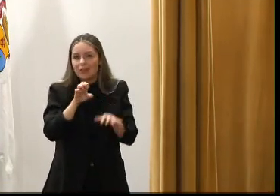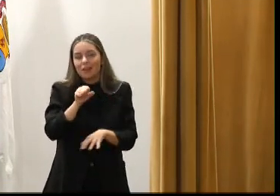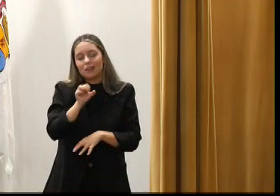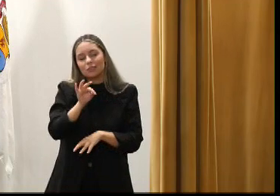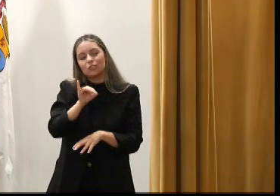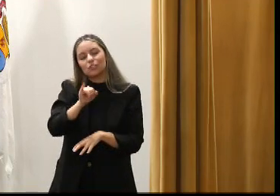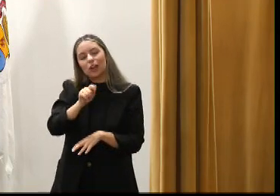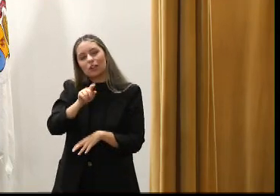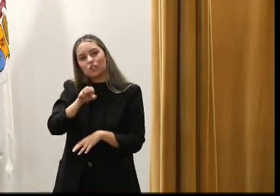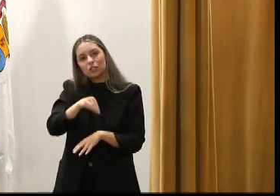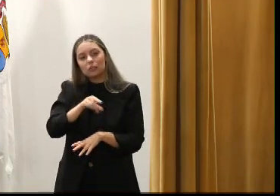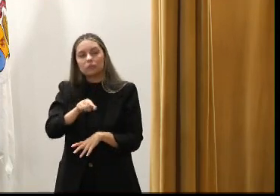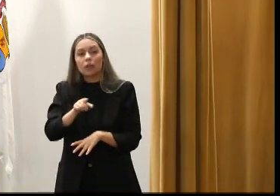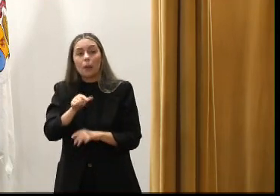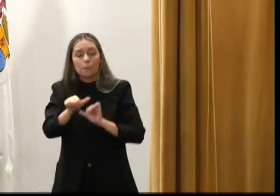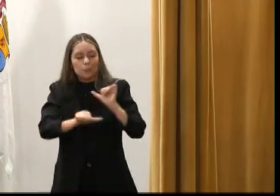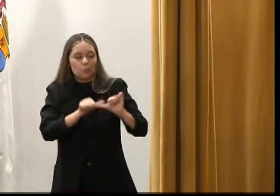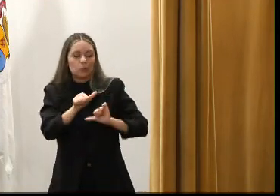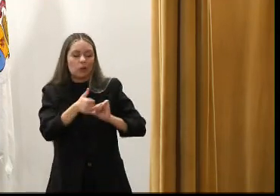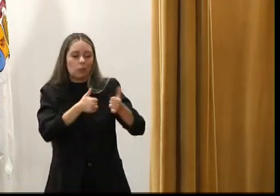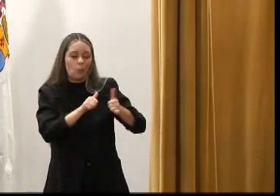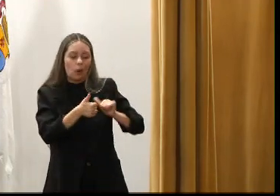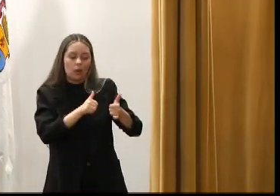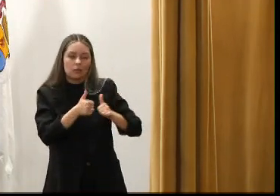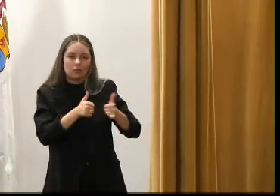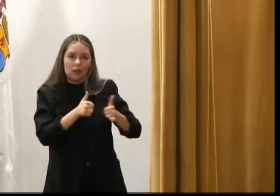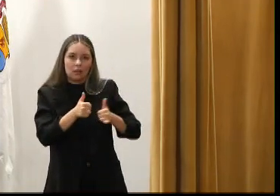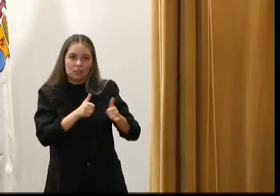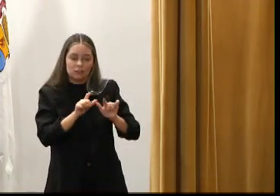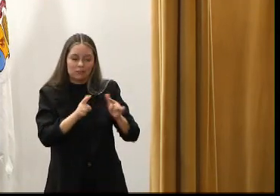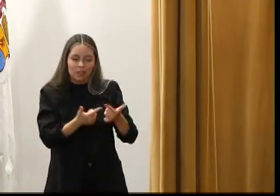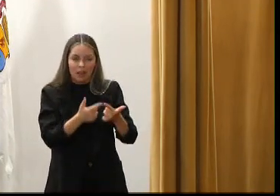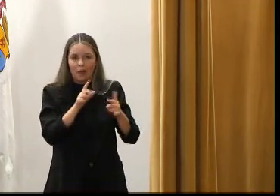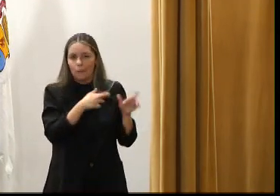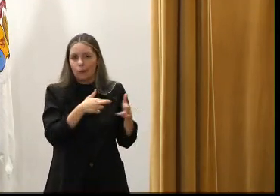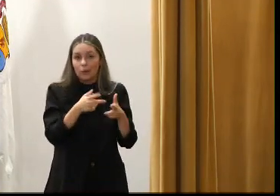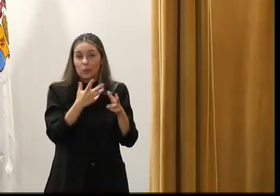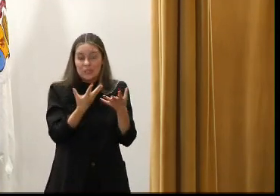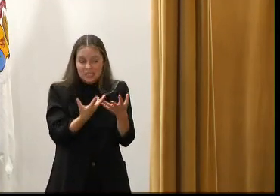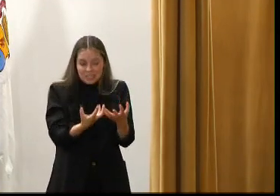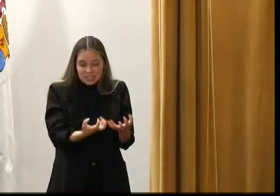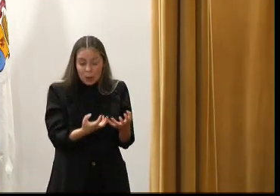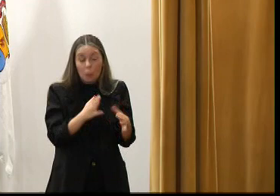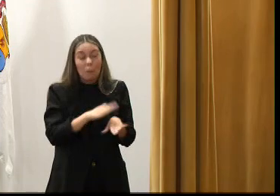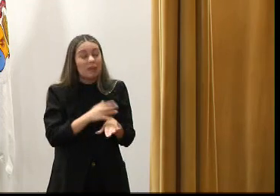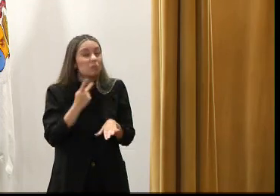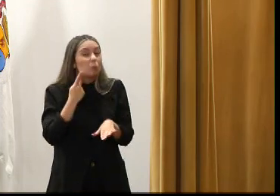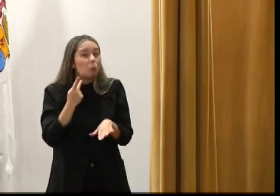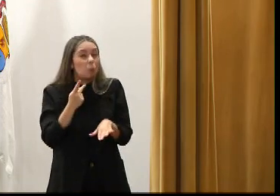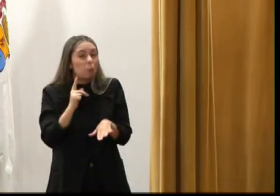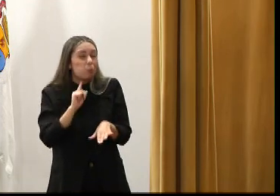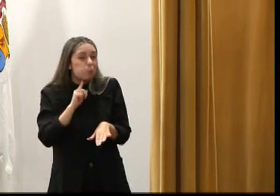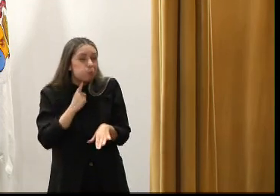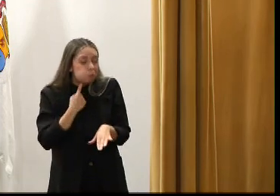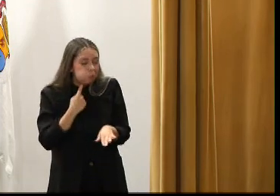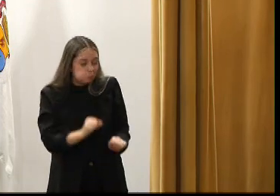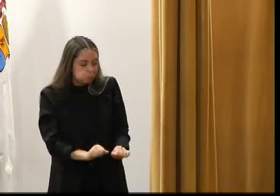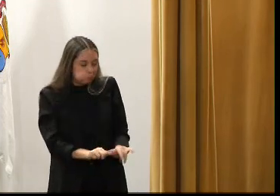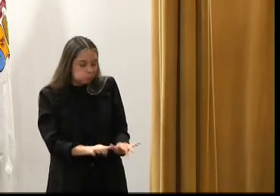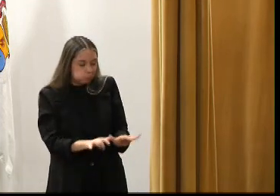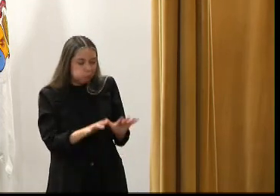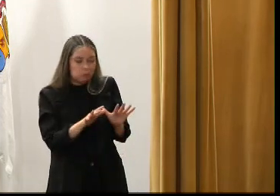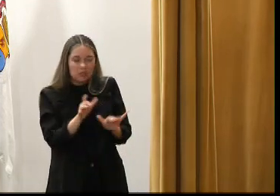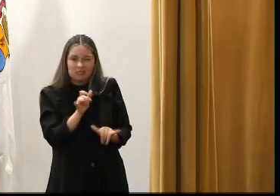Elas vão mudar a qualidade da água dos mananciais poluídos. Quanto mais seca, mais poluído, concentrado fica o manancial de